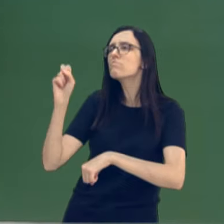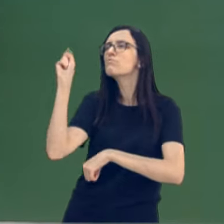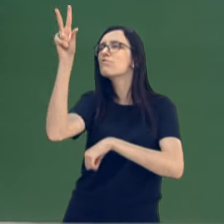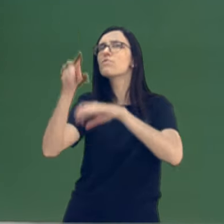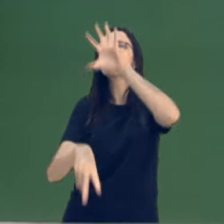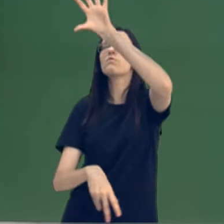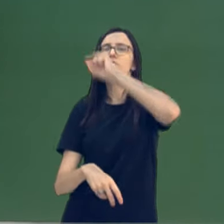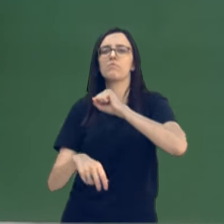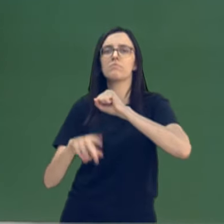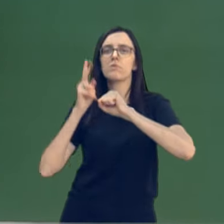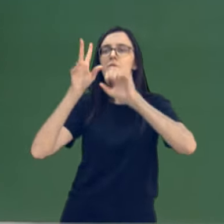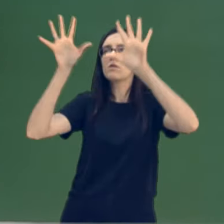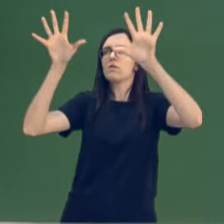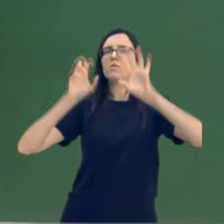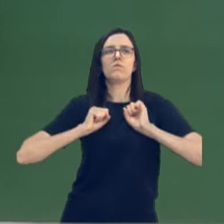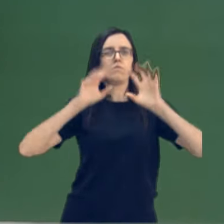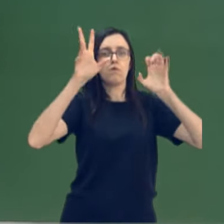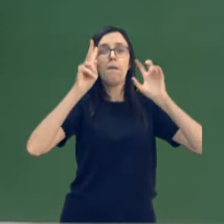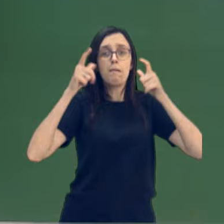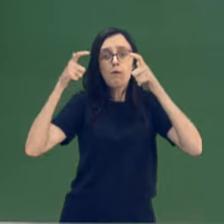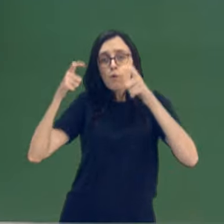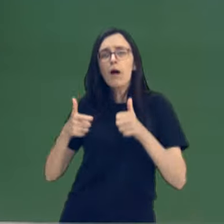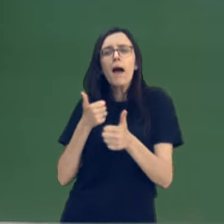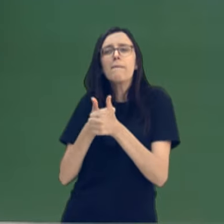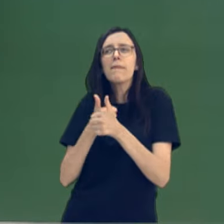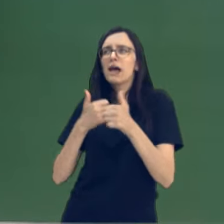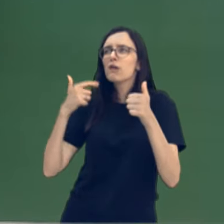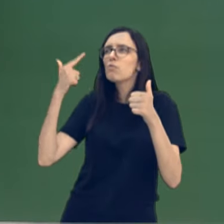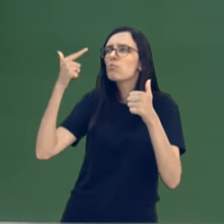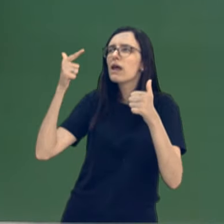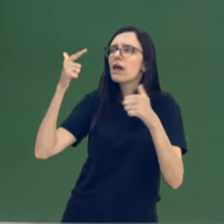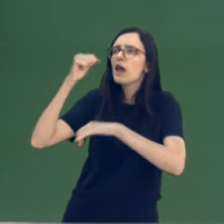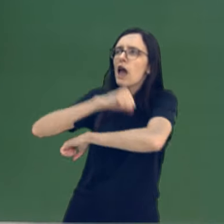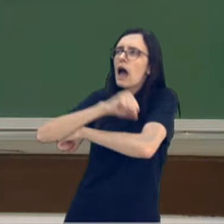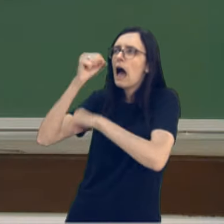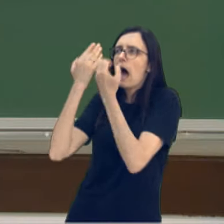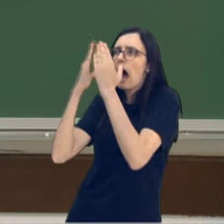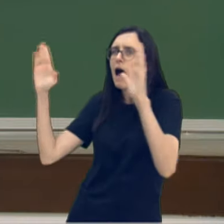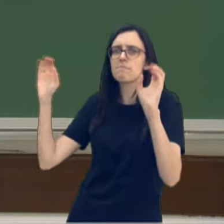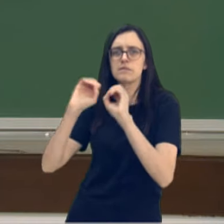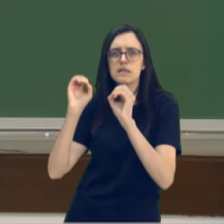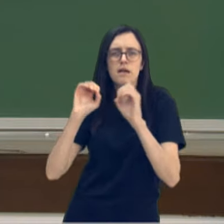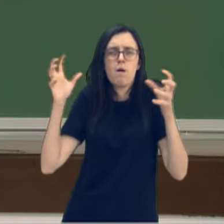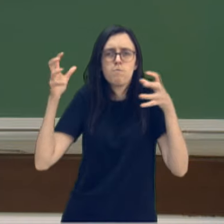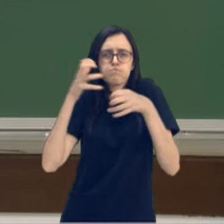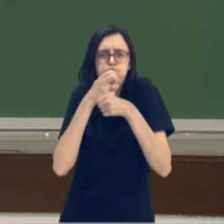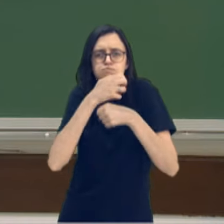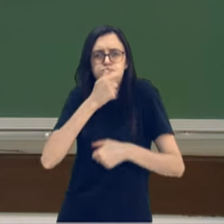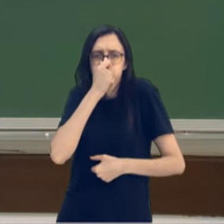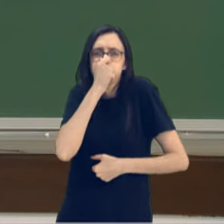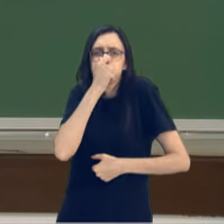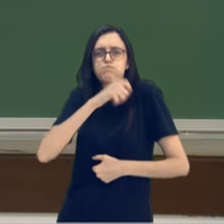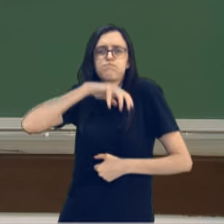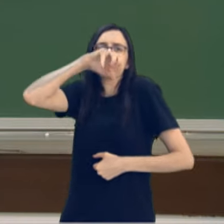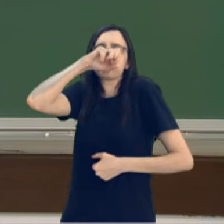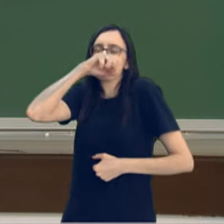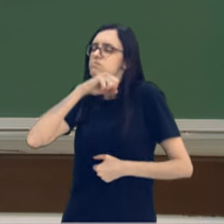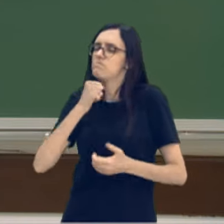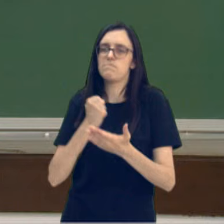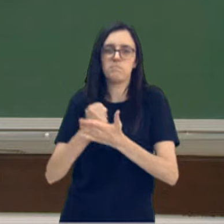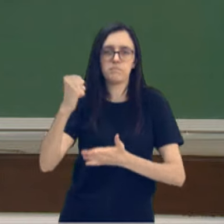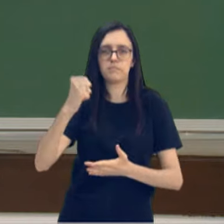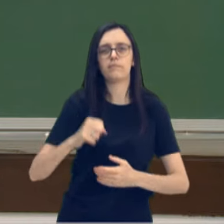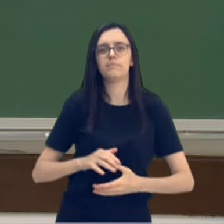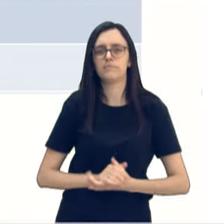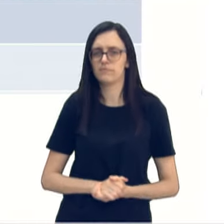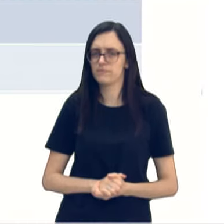ar. Você, no mesmo espaço que essa pessoa, com pouca ventilação, um ambiente saturado, respirando junto, complicou, né?